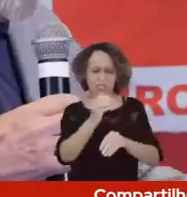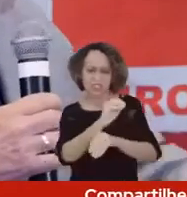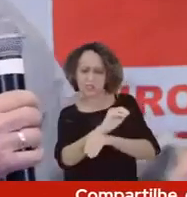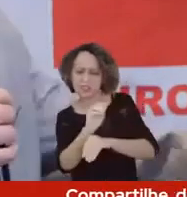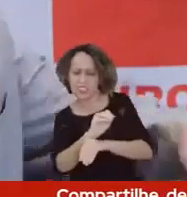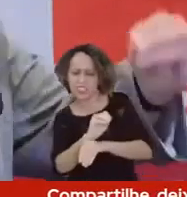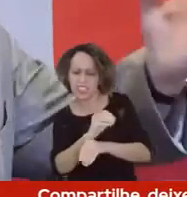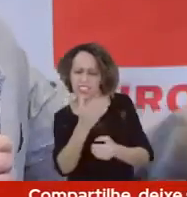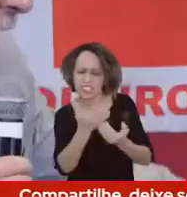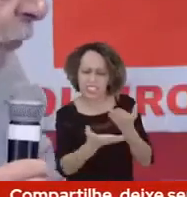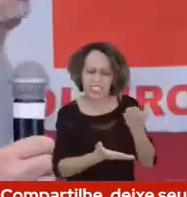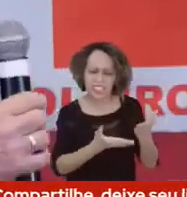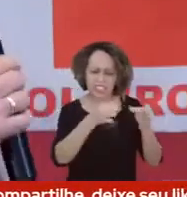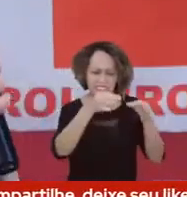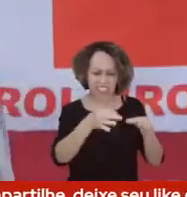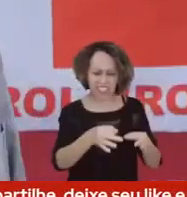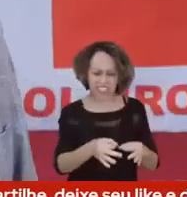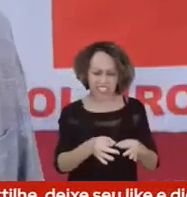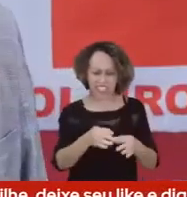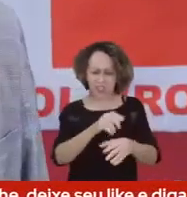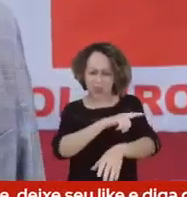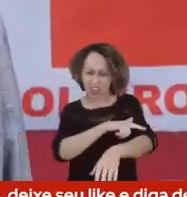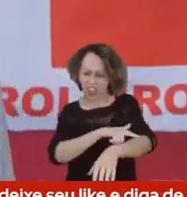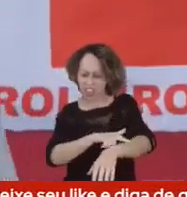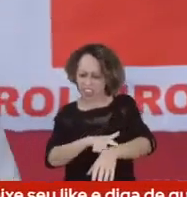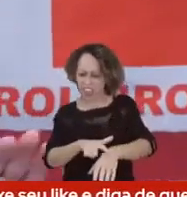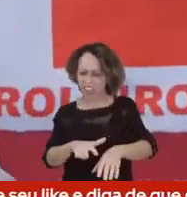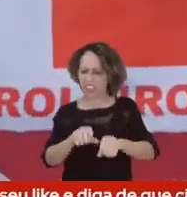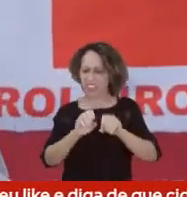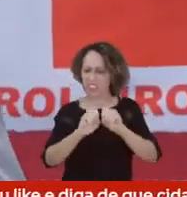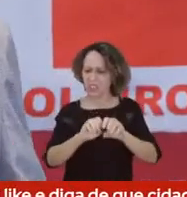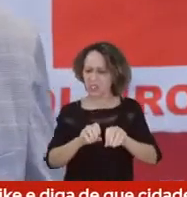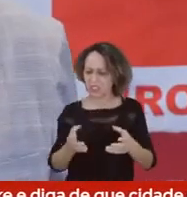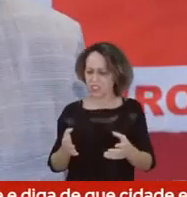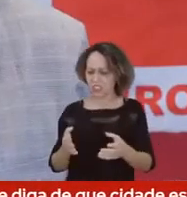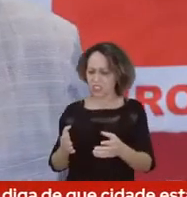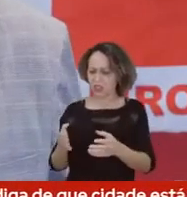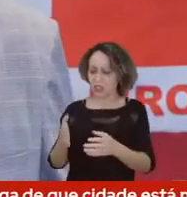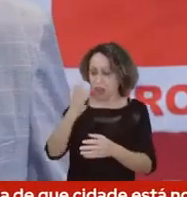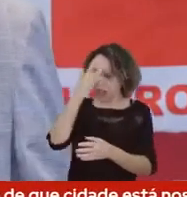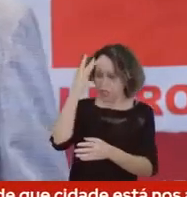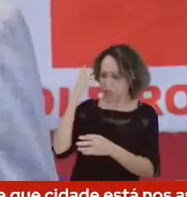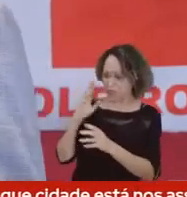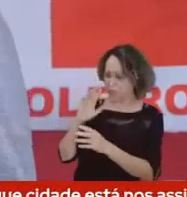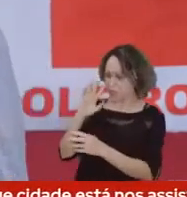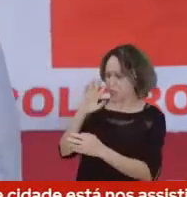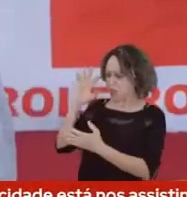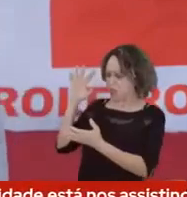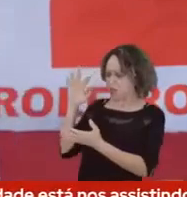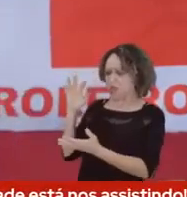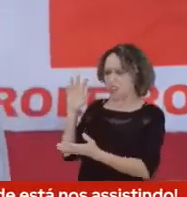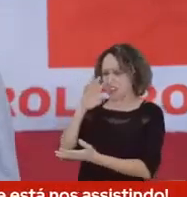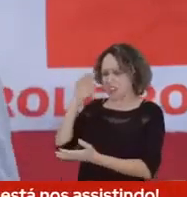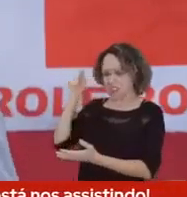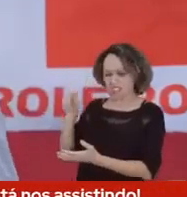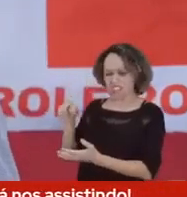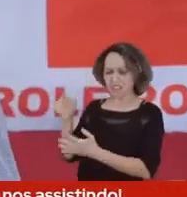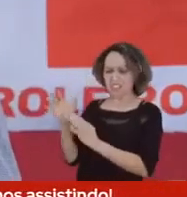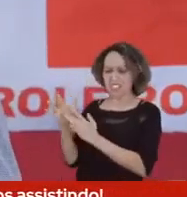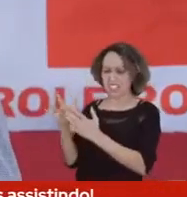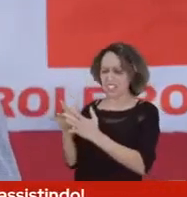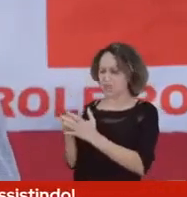religiosa porque fazia cura nas pessoas. E o crucificaram. O que fizeram com a Petrobras foi